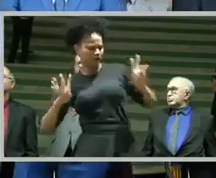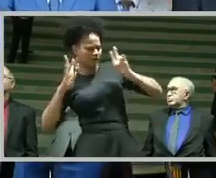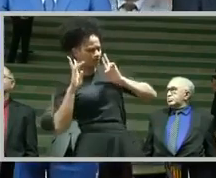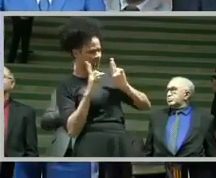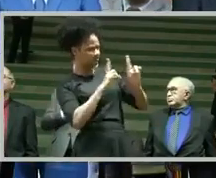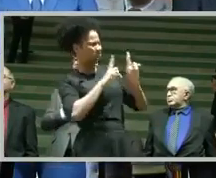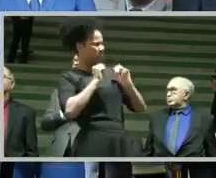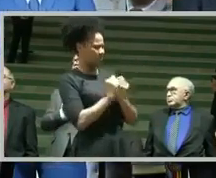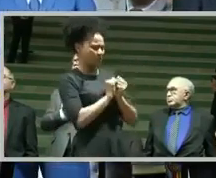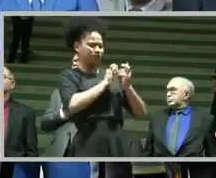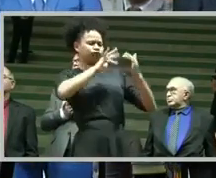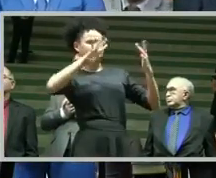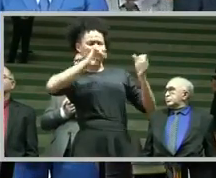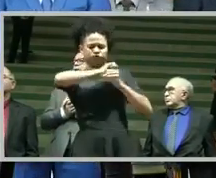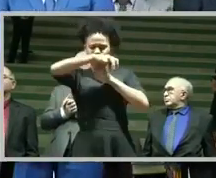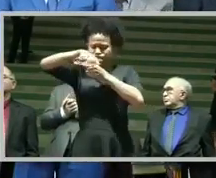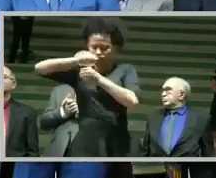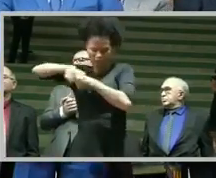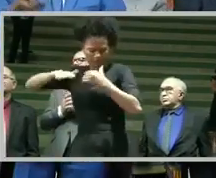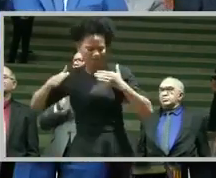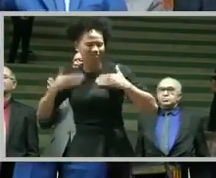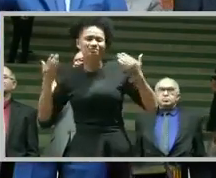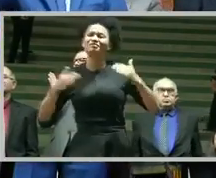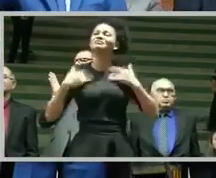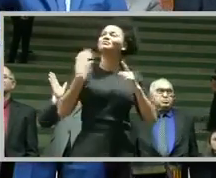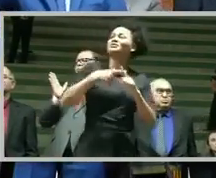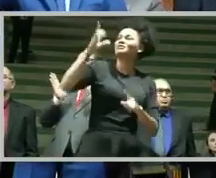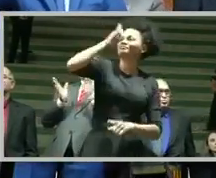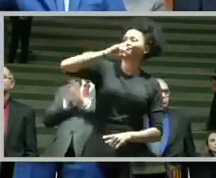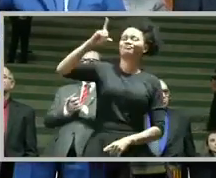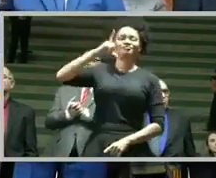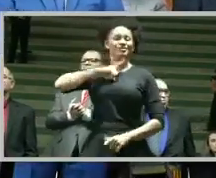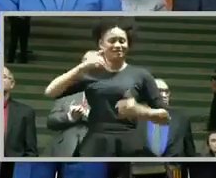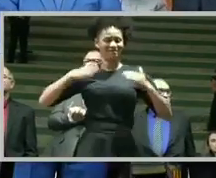Deus tem alegria para nós.